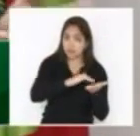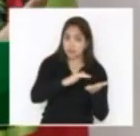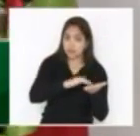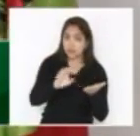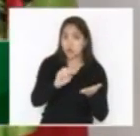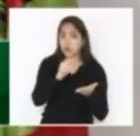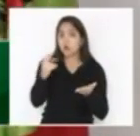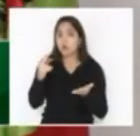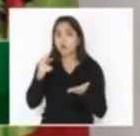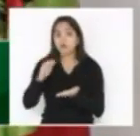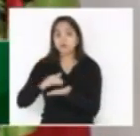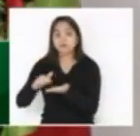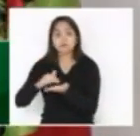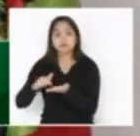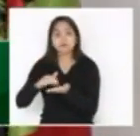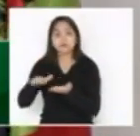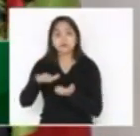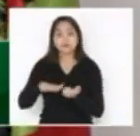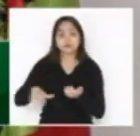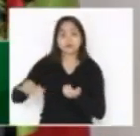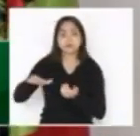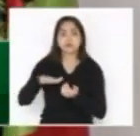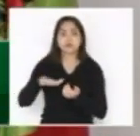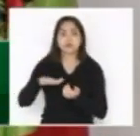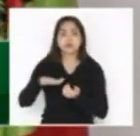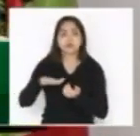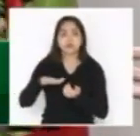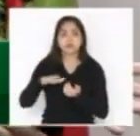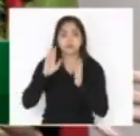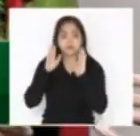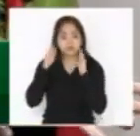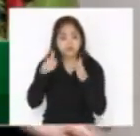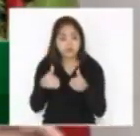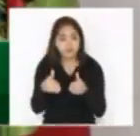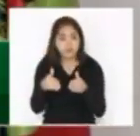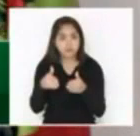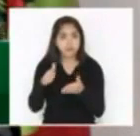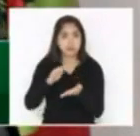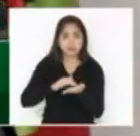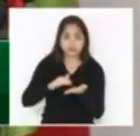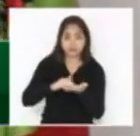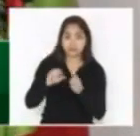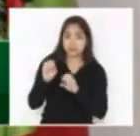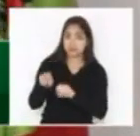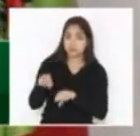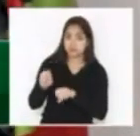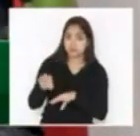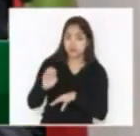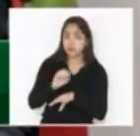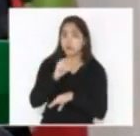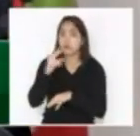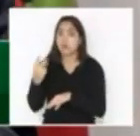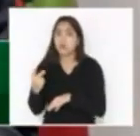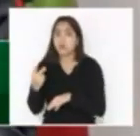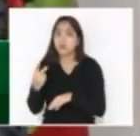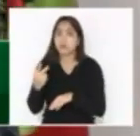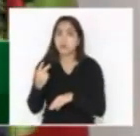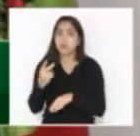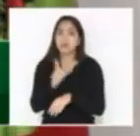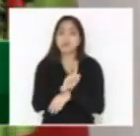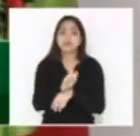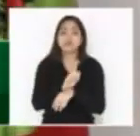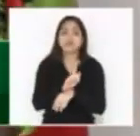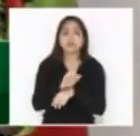das secretarias setoriais? Especificamente, é da Secretaria da Educação ou é da Gerência de